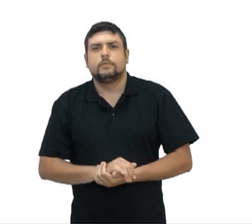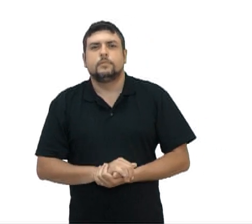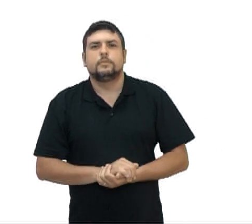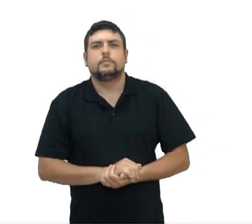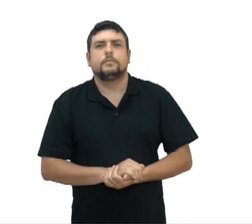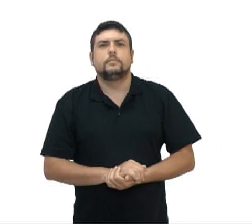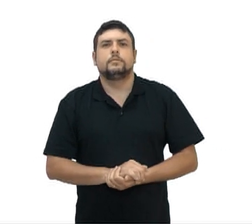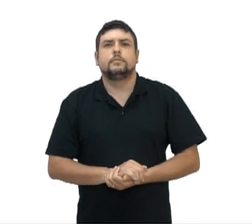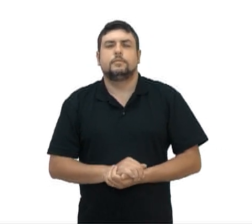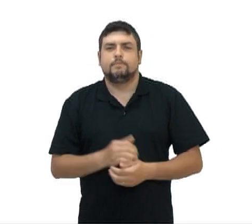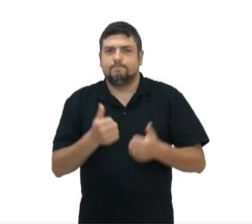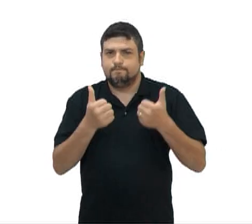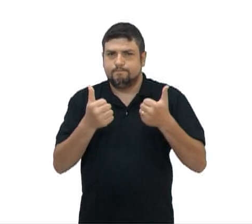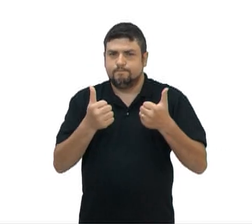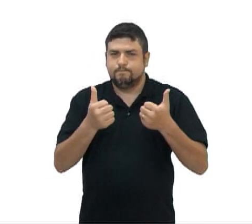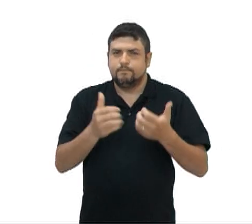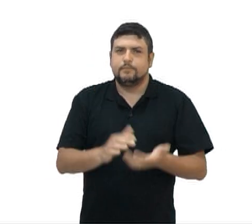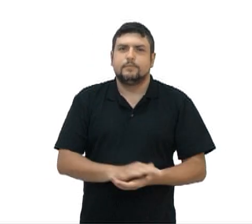entenderem. Tudo bem?